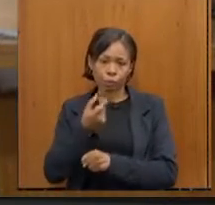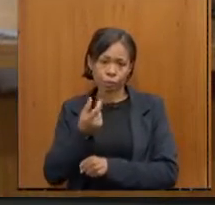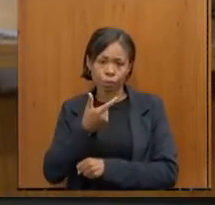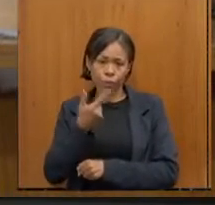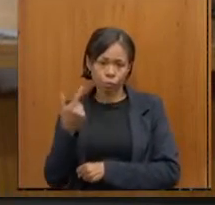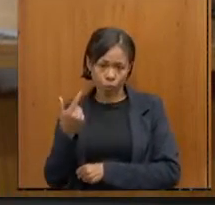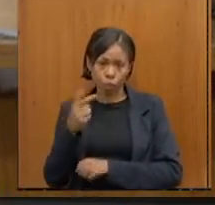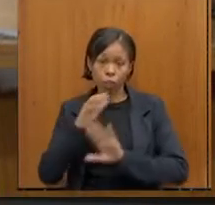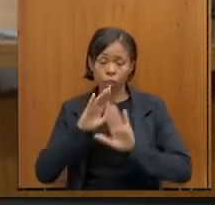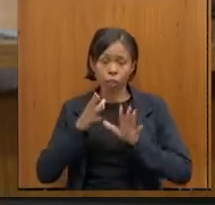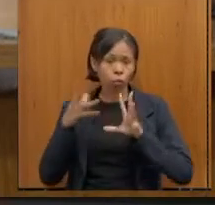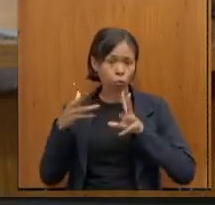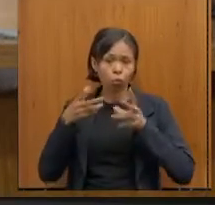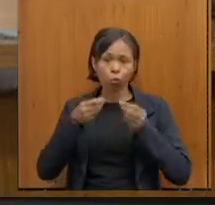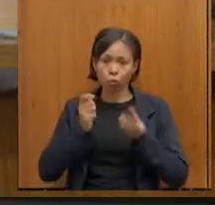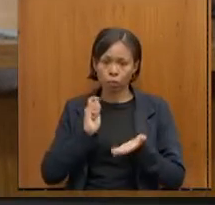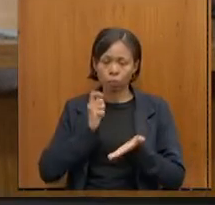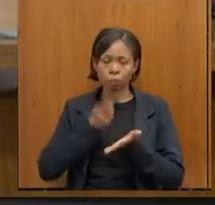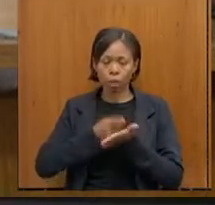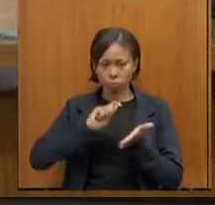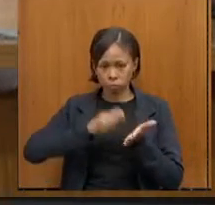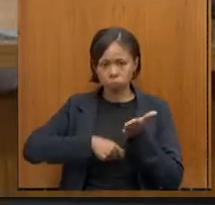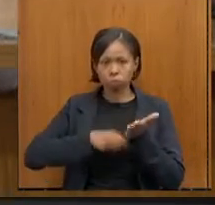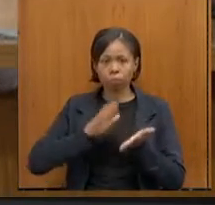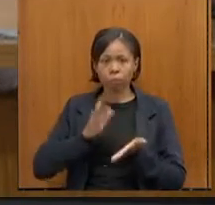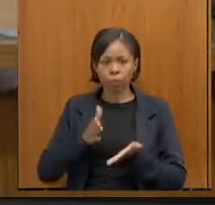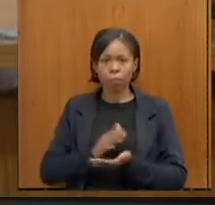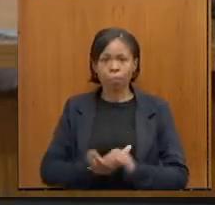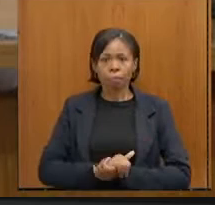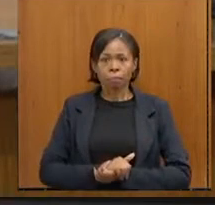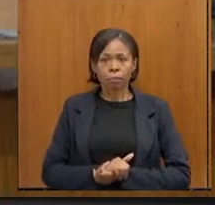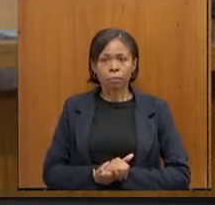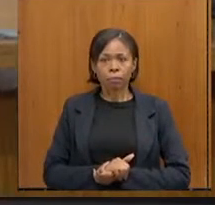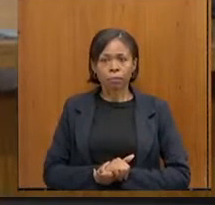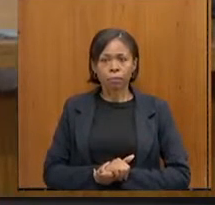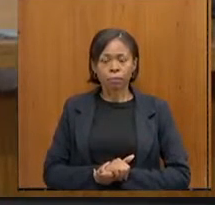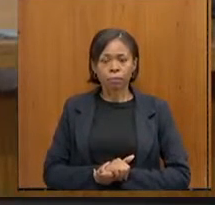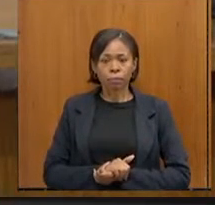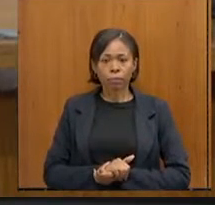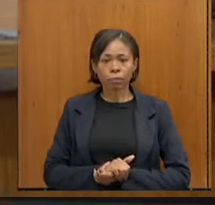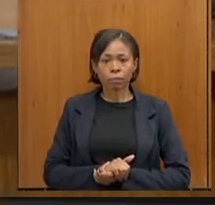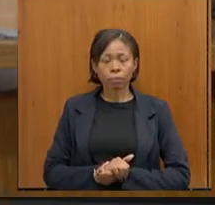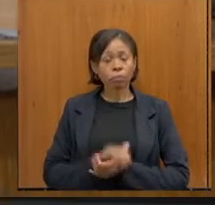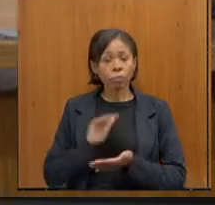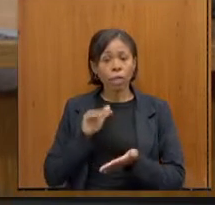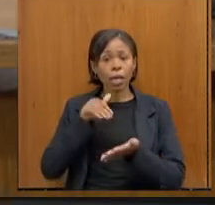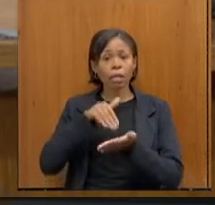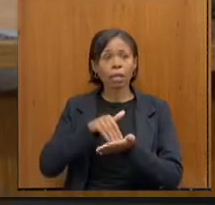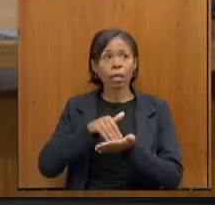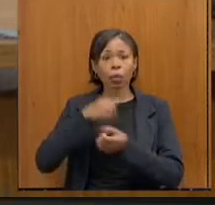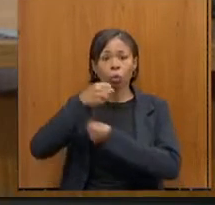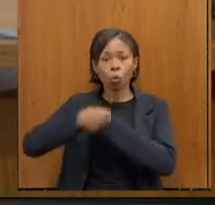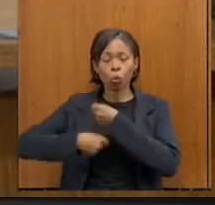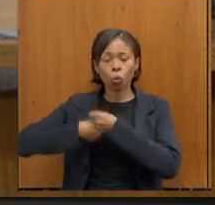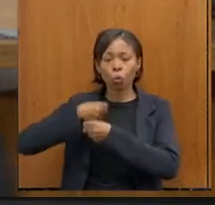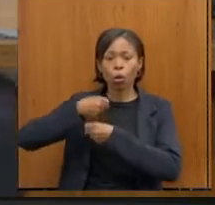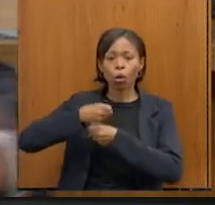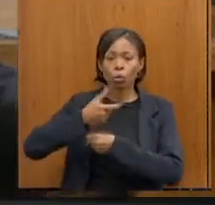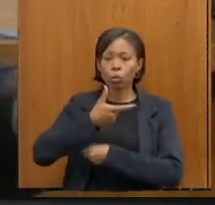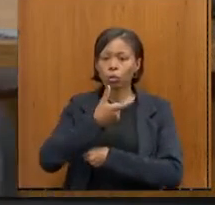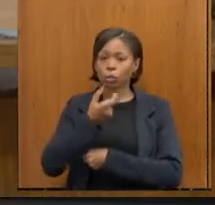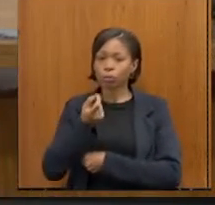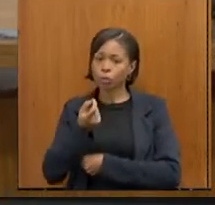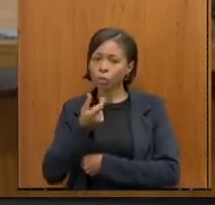todas contratadas e nós estamos falando Oi Di até 2026/2027